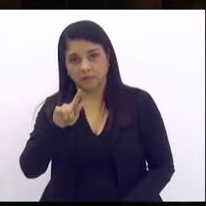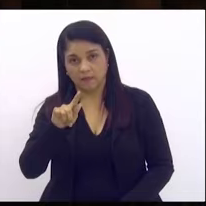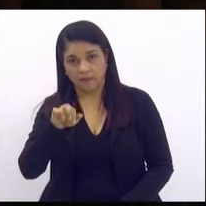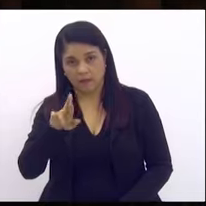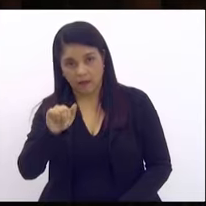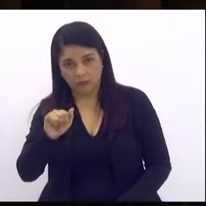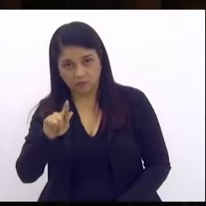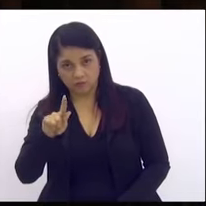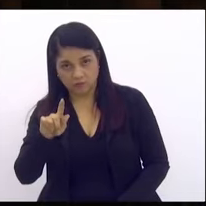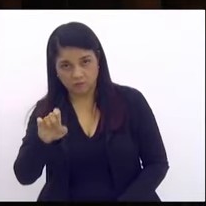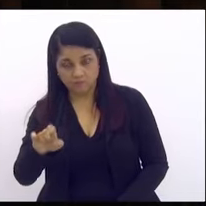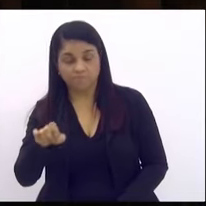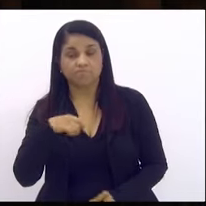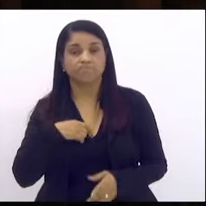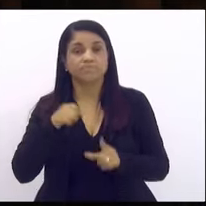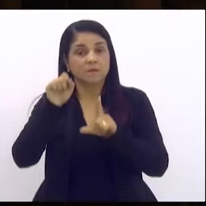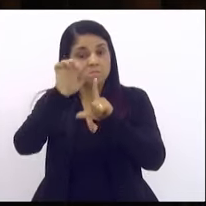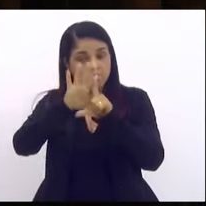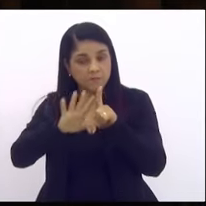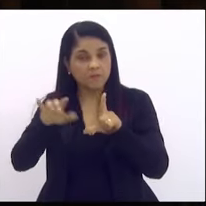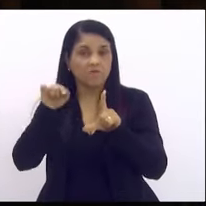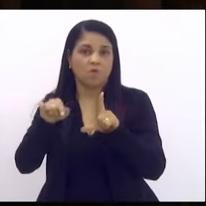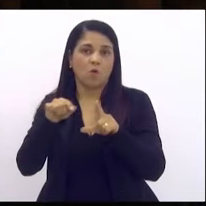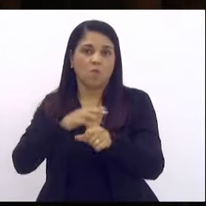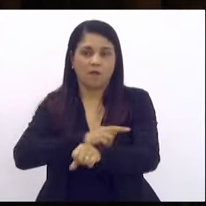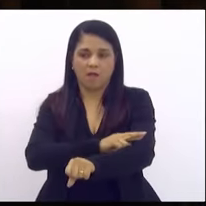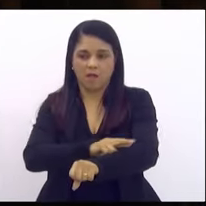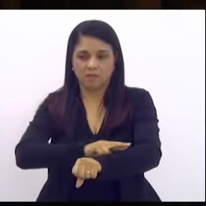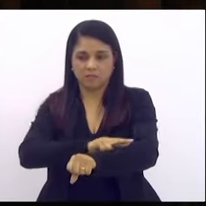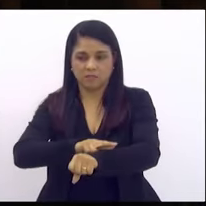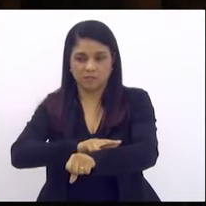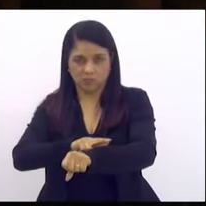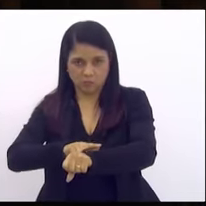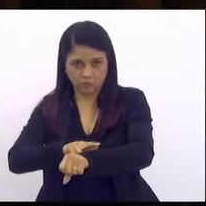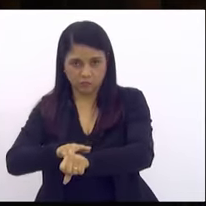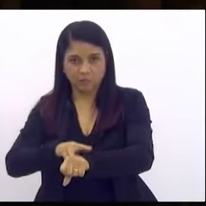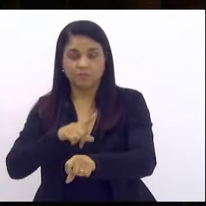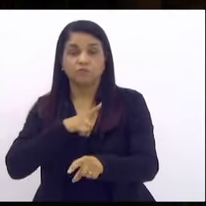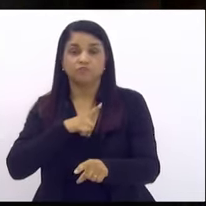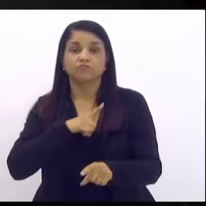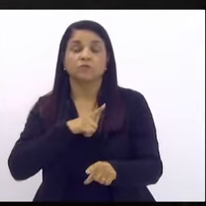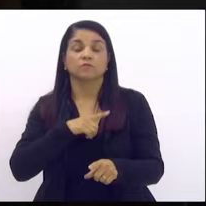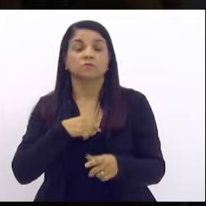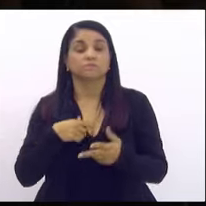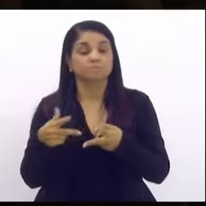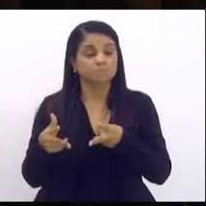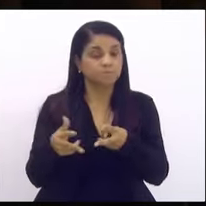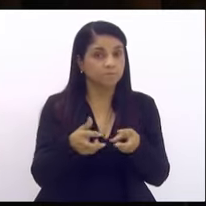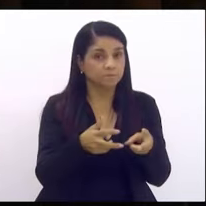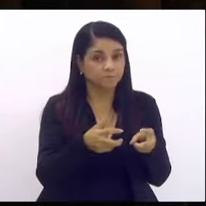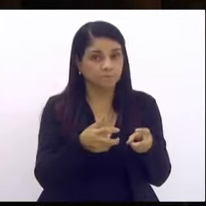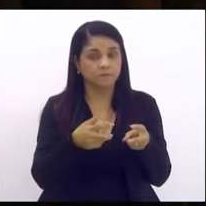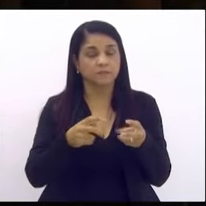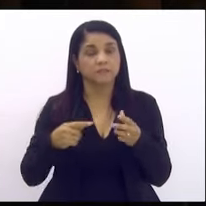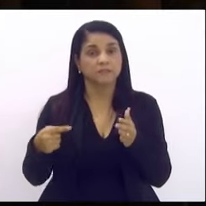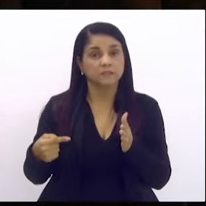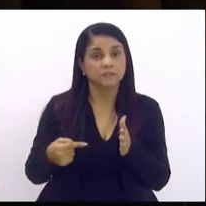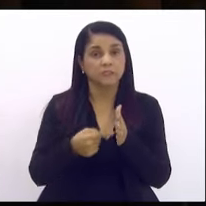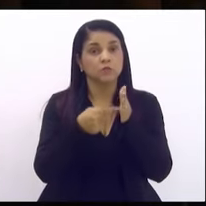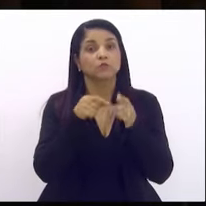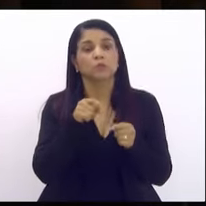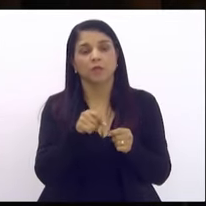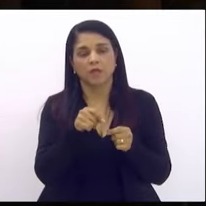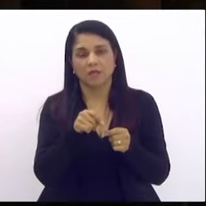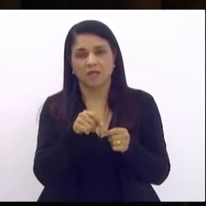plataformas e aí no dia de hoje quando fazemos essa denúncia percebemos o quanto que o